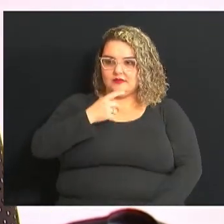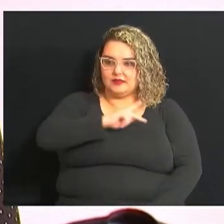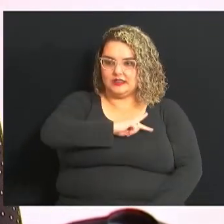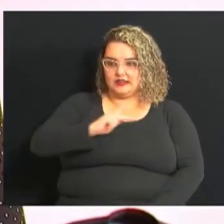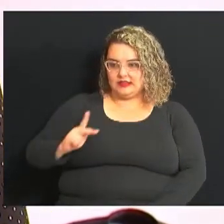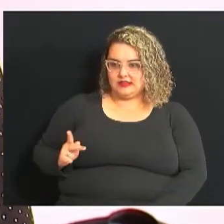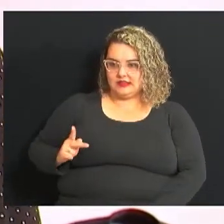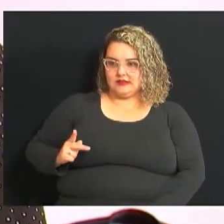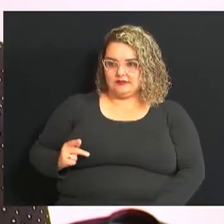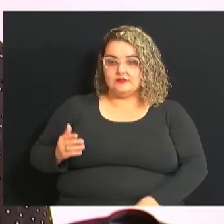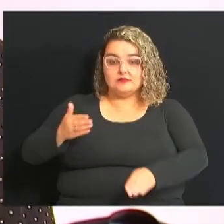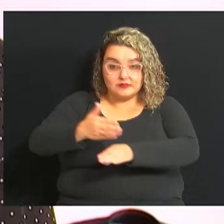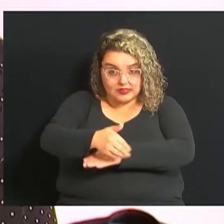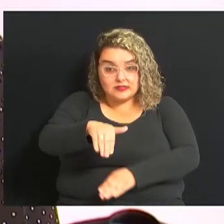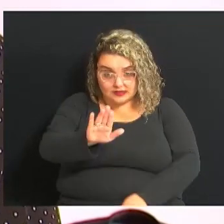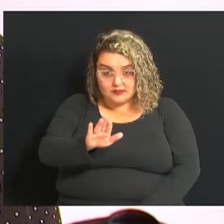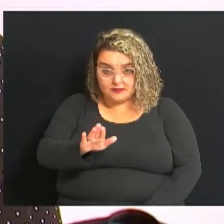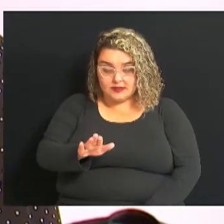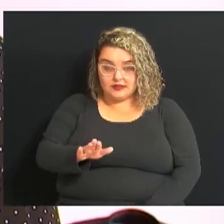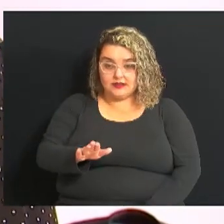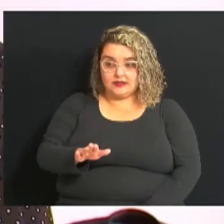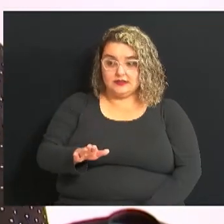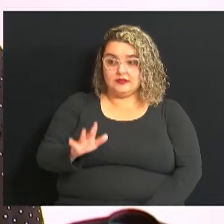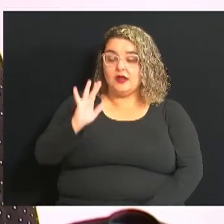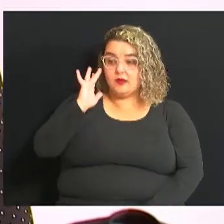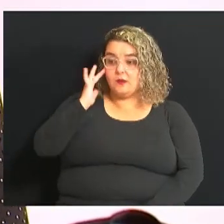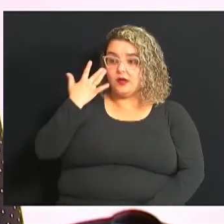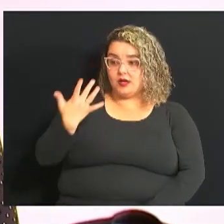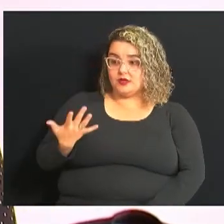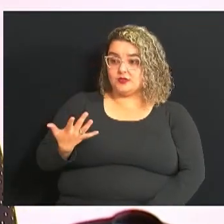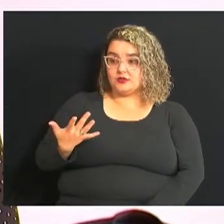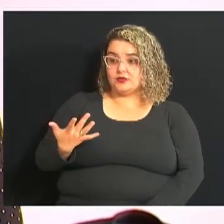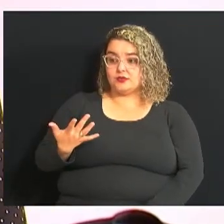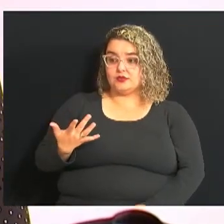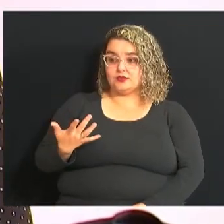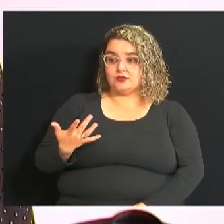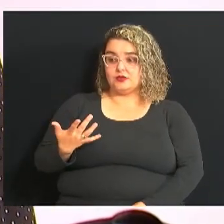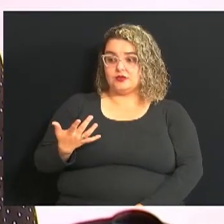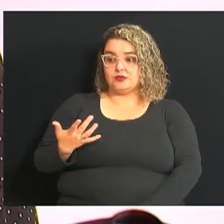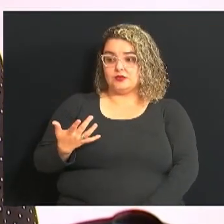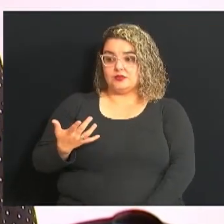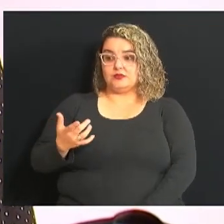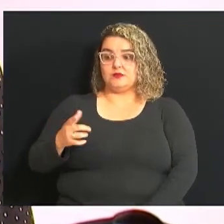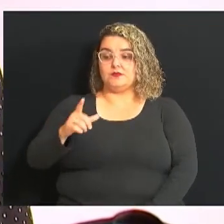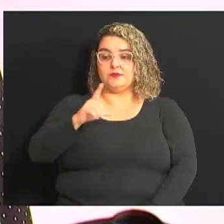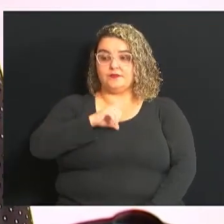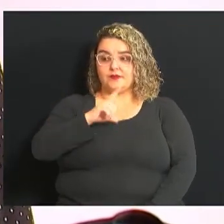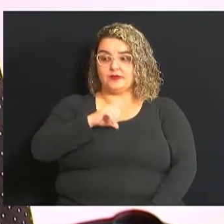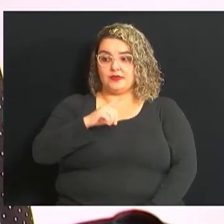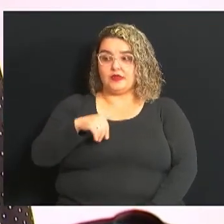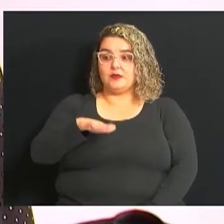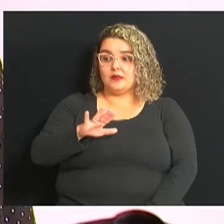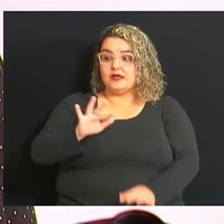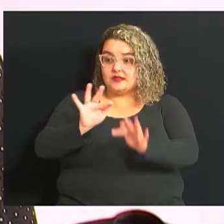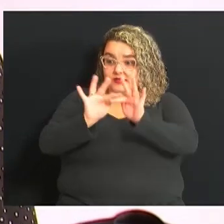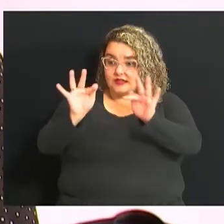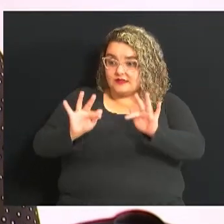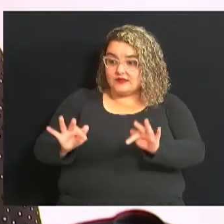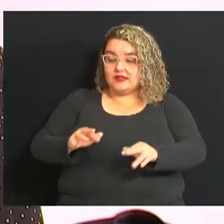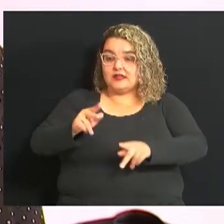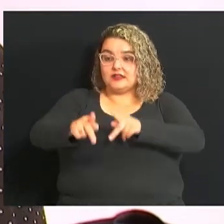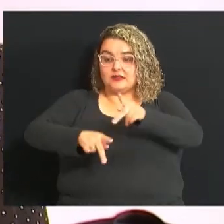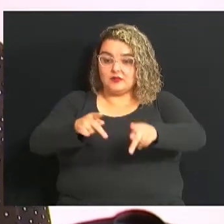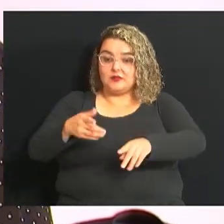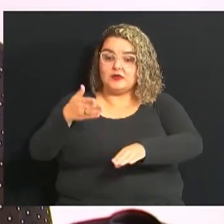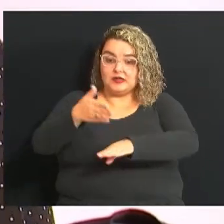Que participem mais, né, eu acho que ainda eu tenho ficado mais feliz de ver a população participando